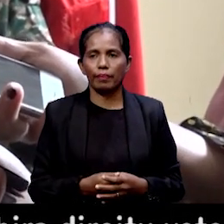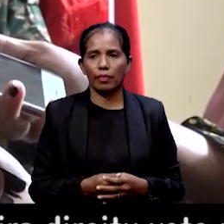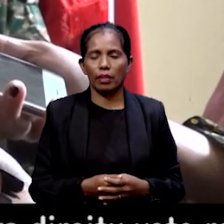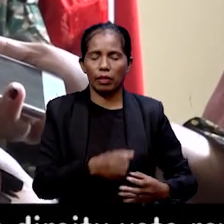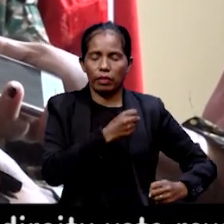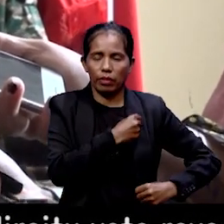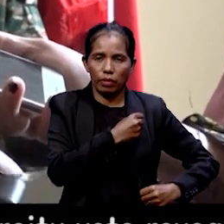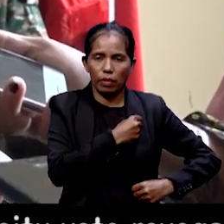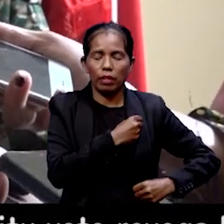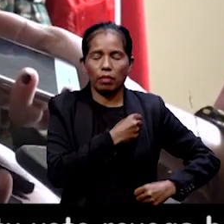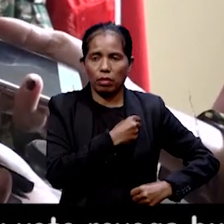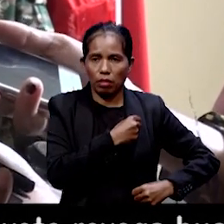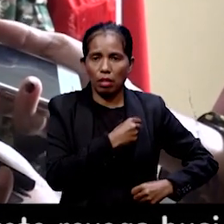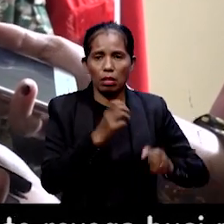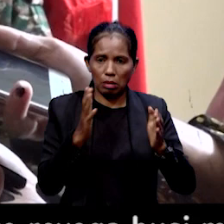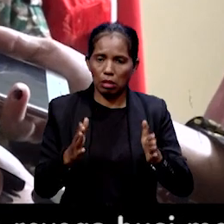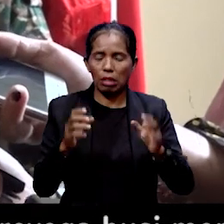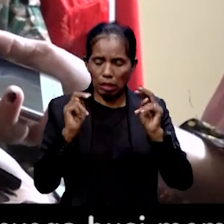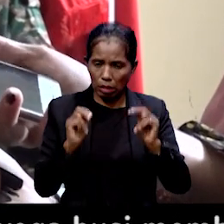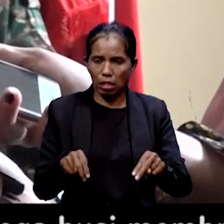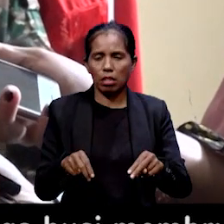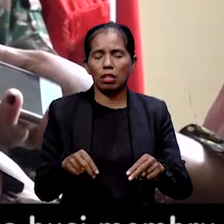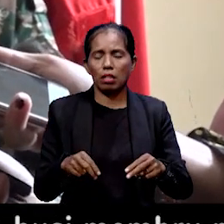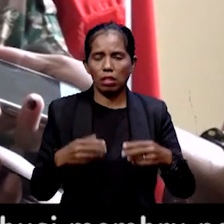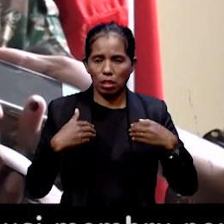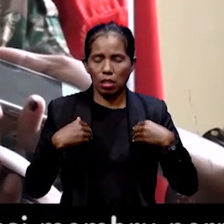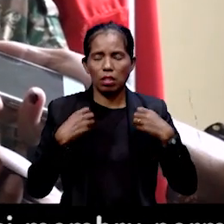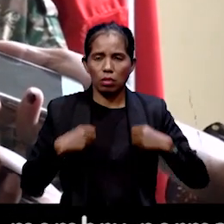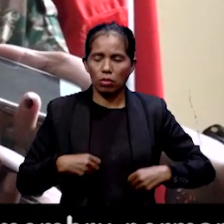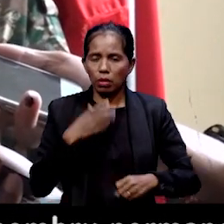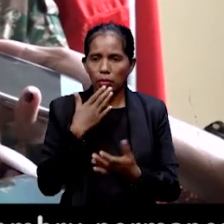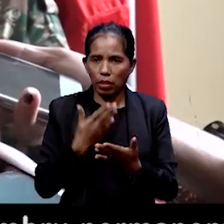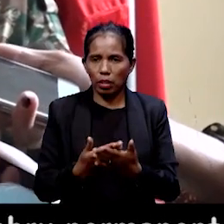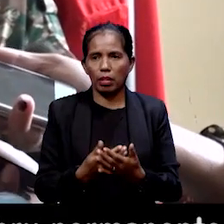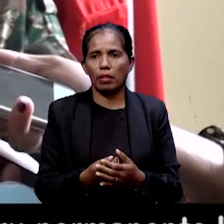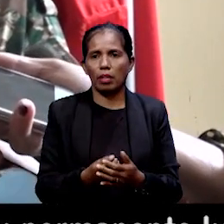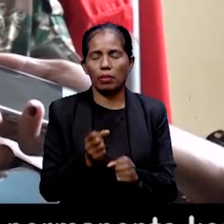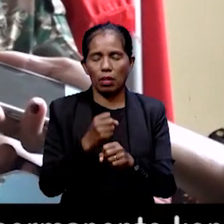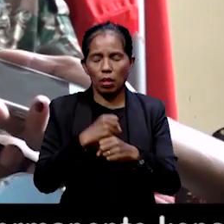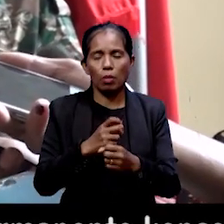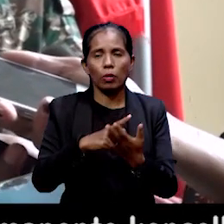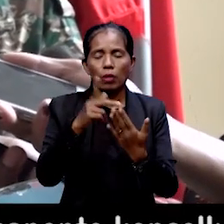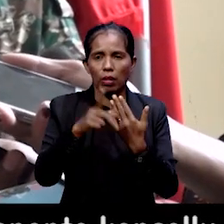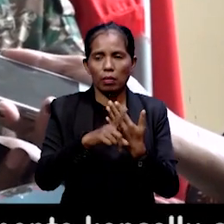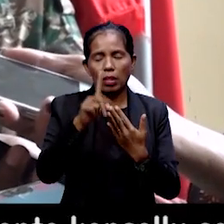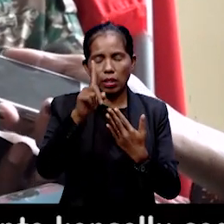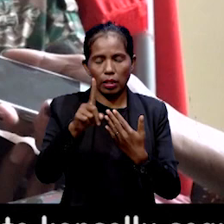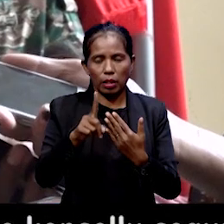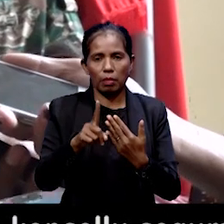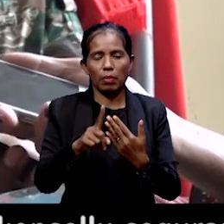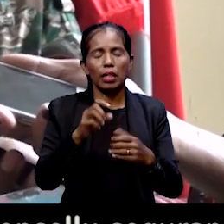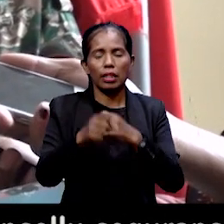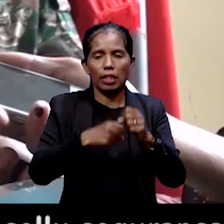Militar tem que saúde dia. Tambah dia maka saúde militar halau program ida batina ida ne check up militar